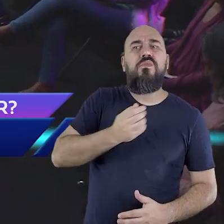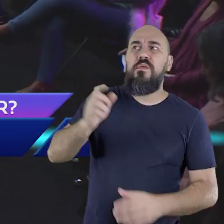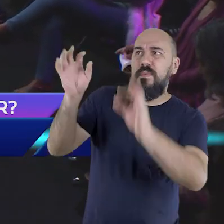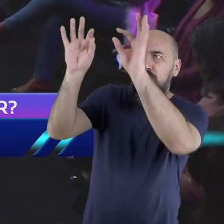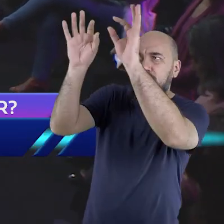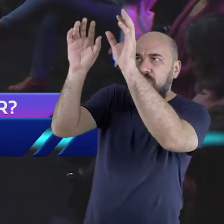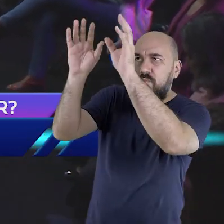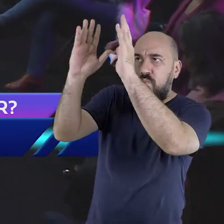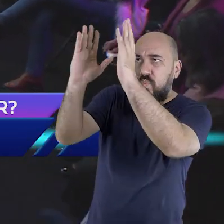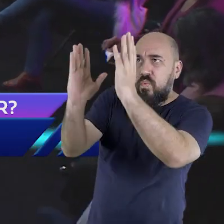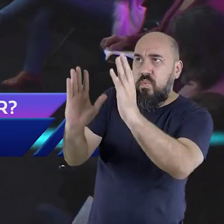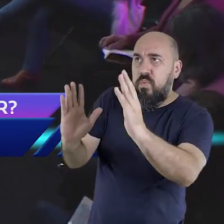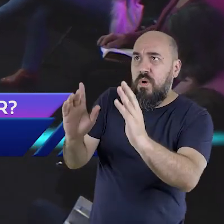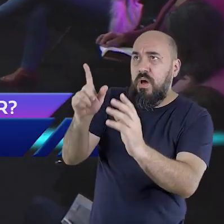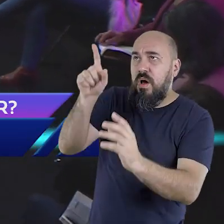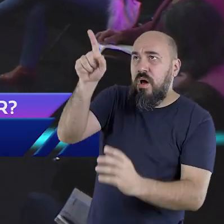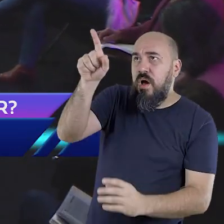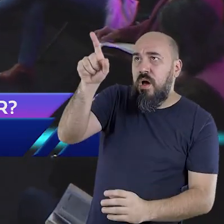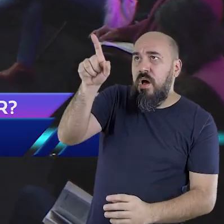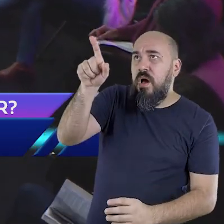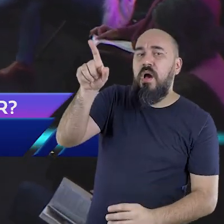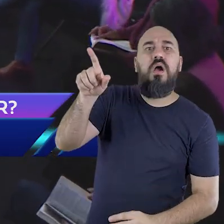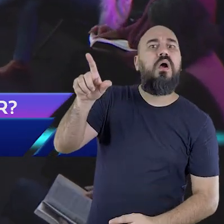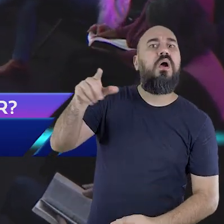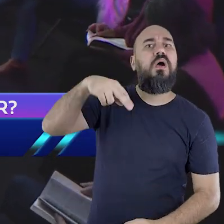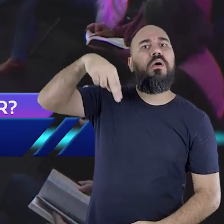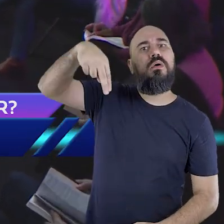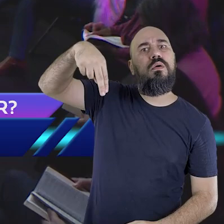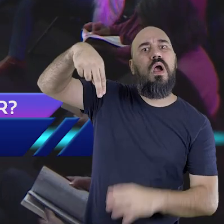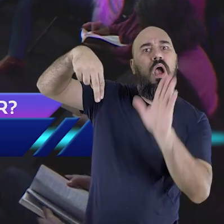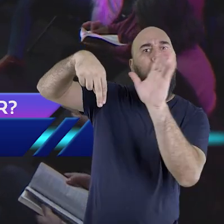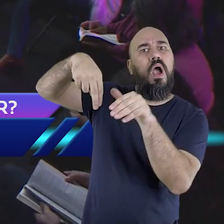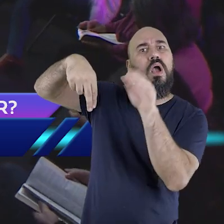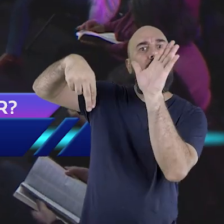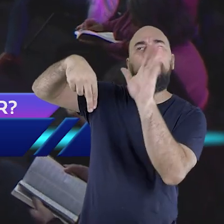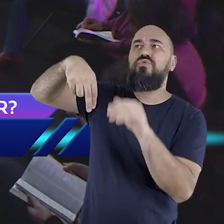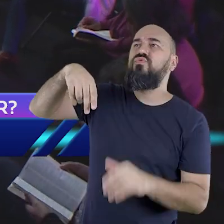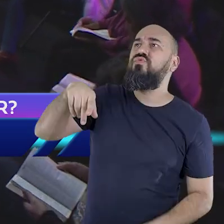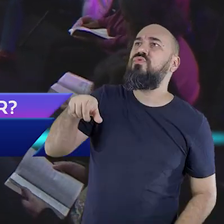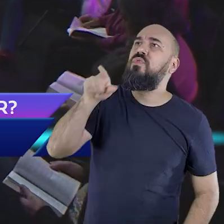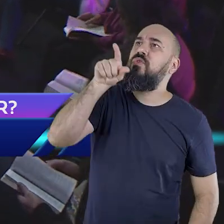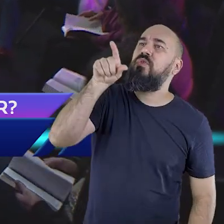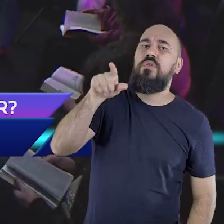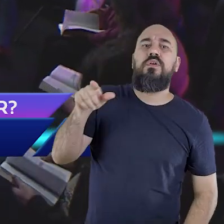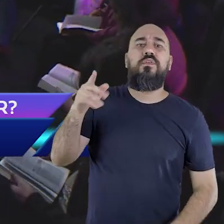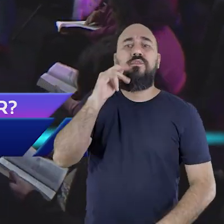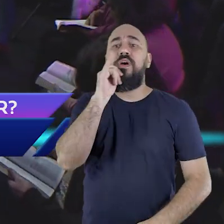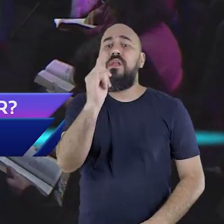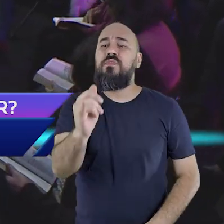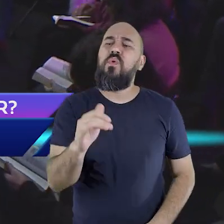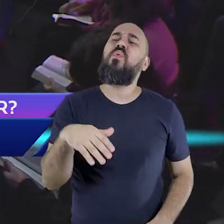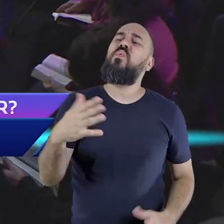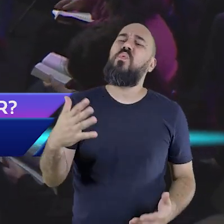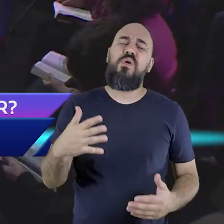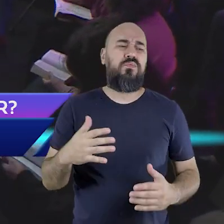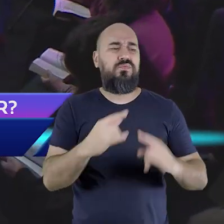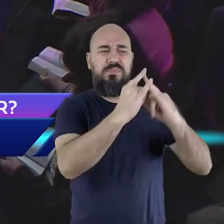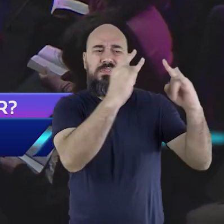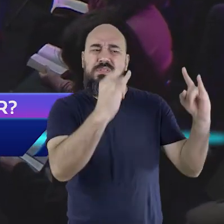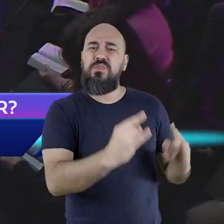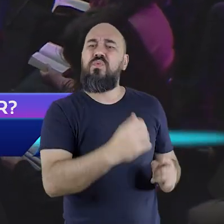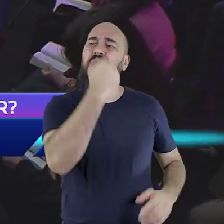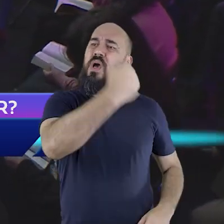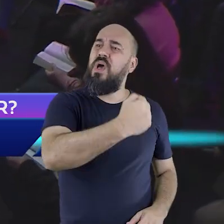que falava, e disse outro santo àquele que falava: até quando durará a visão do sacrifício diário e